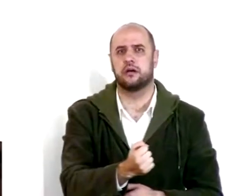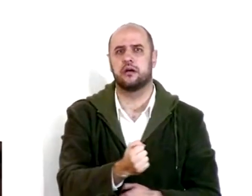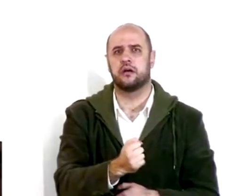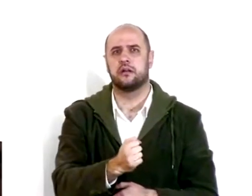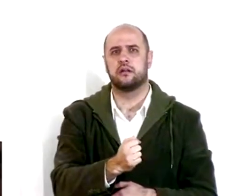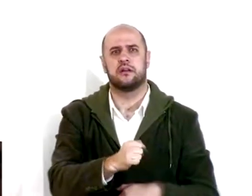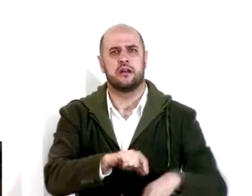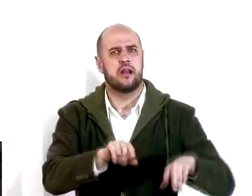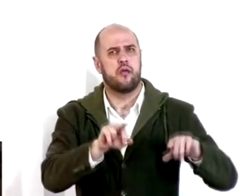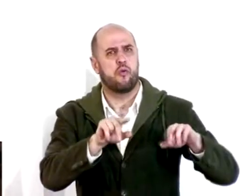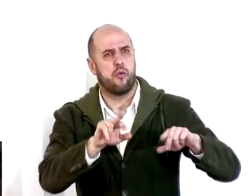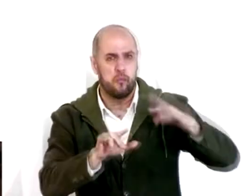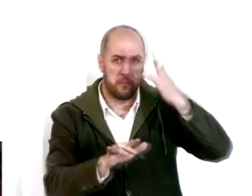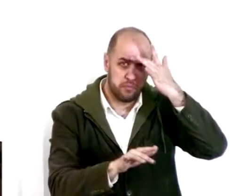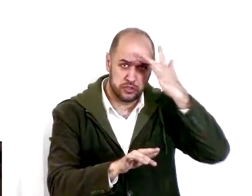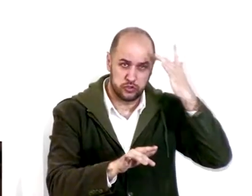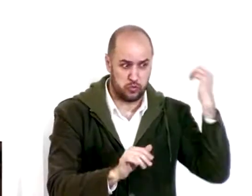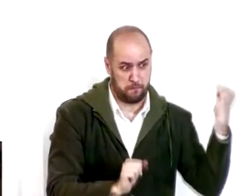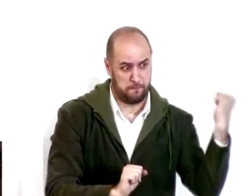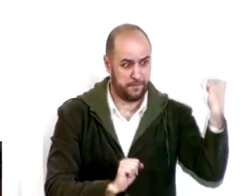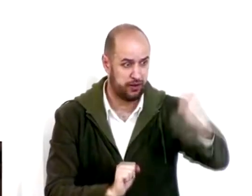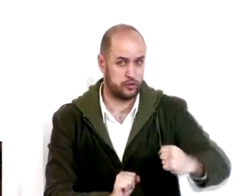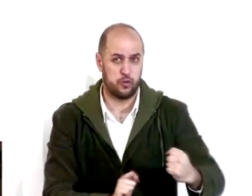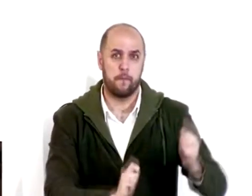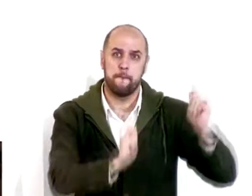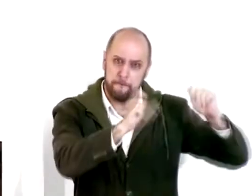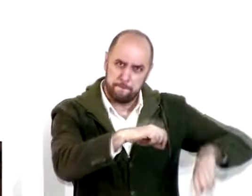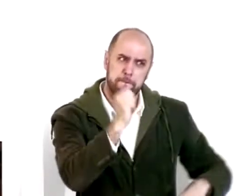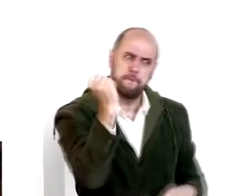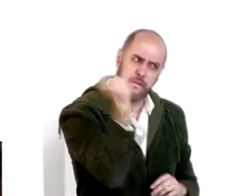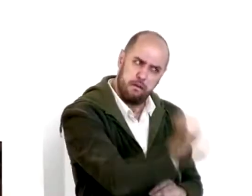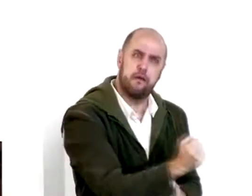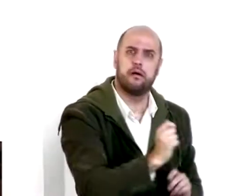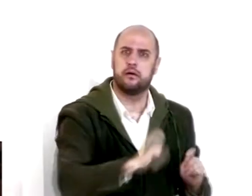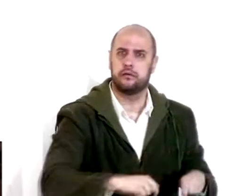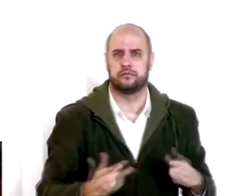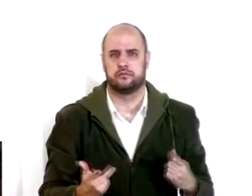pena daqueles que tiram a vida de outras pessoas.